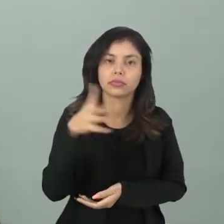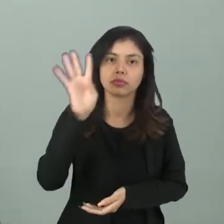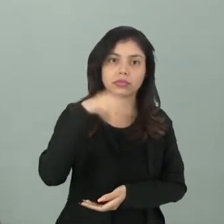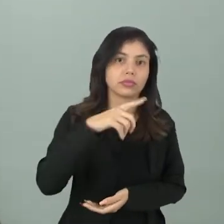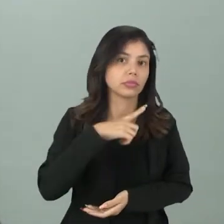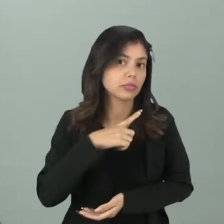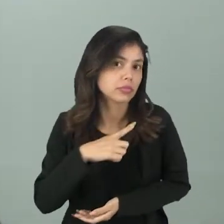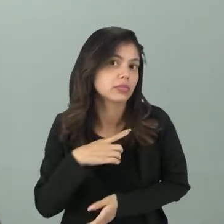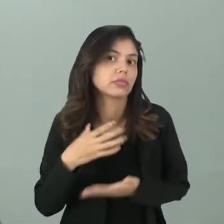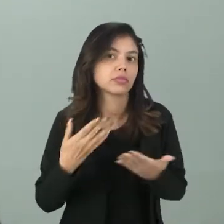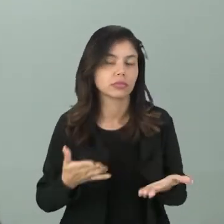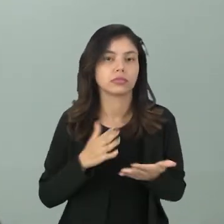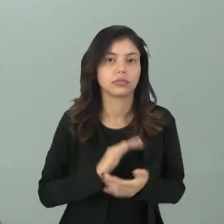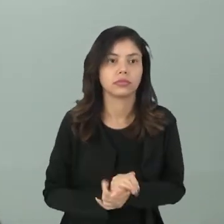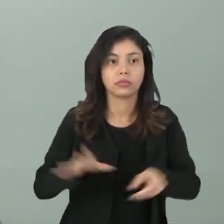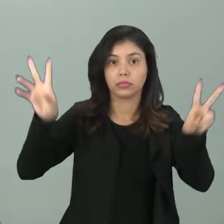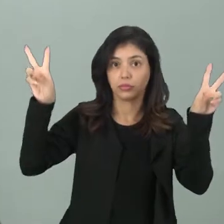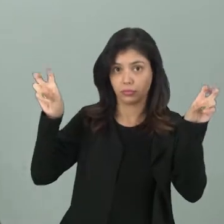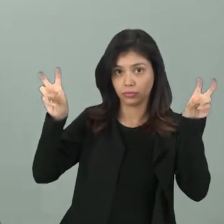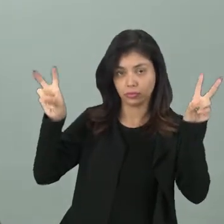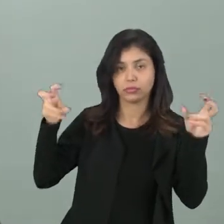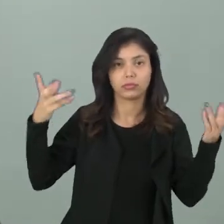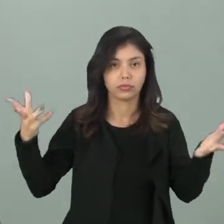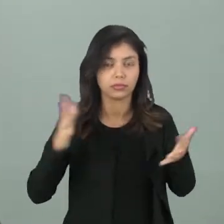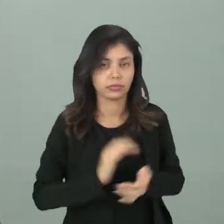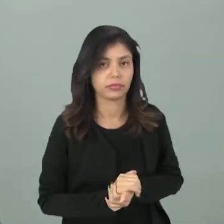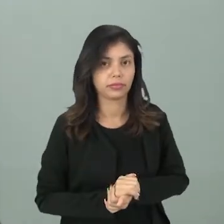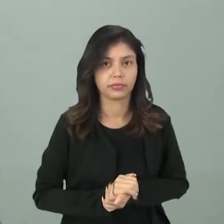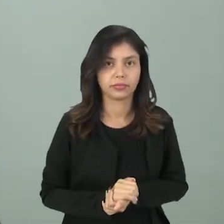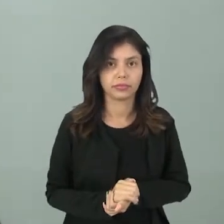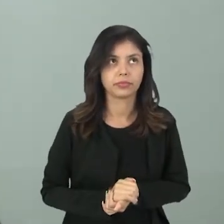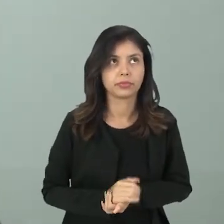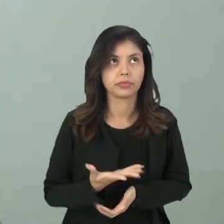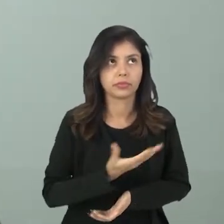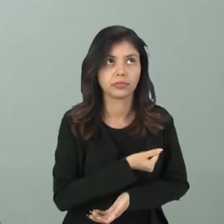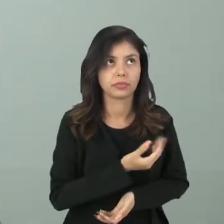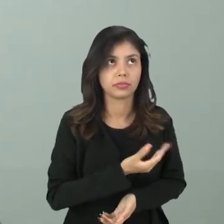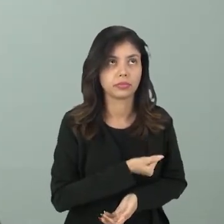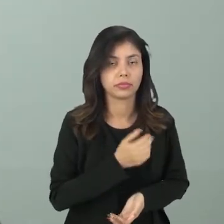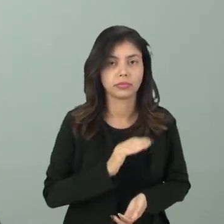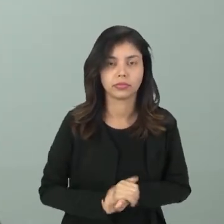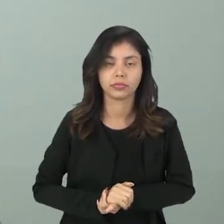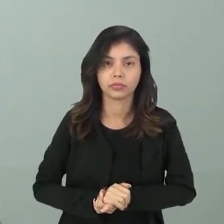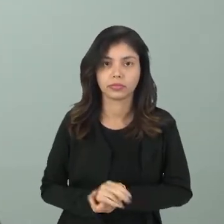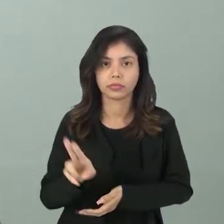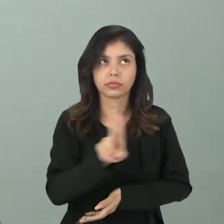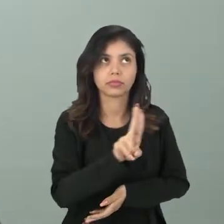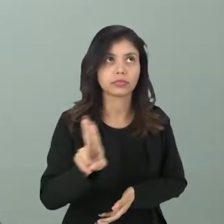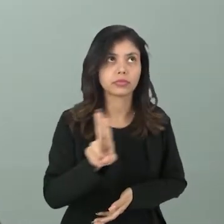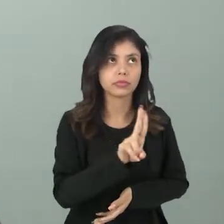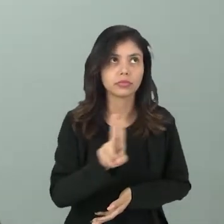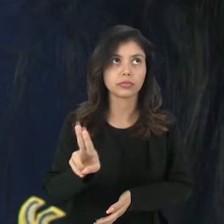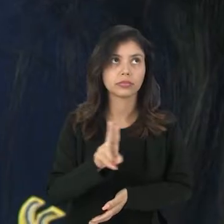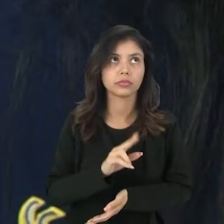precisa conter, é o título, né? O nome